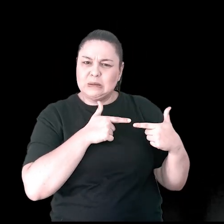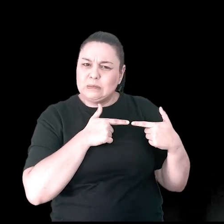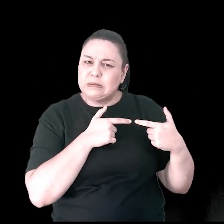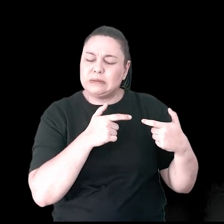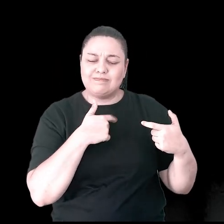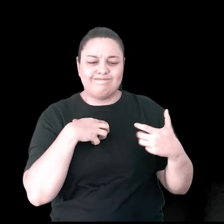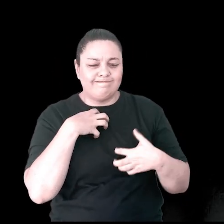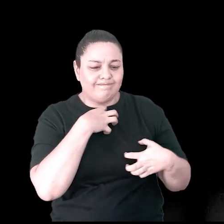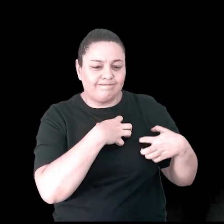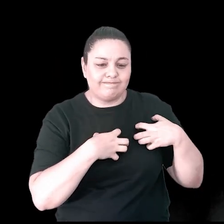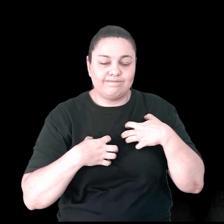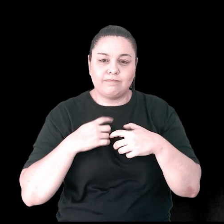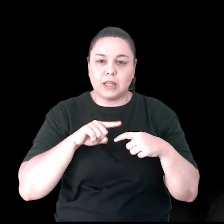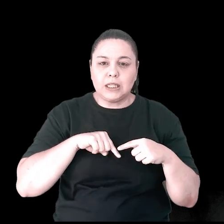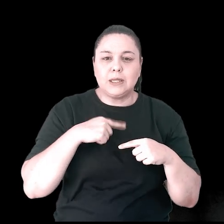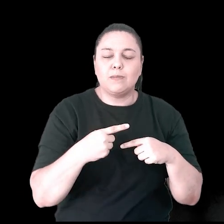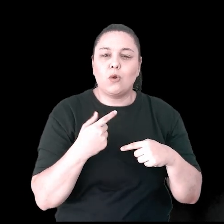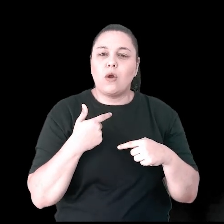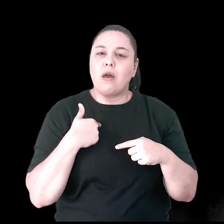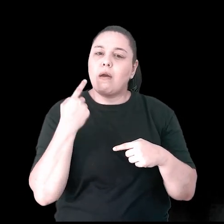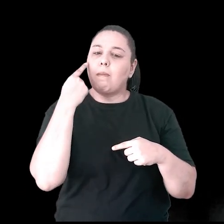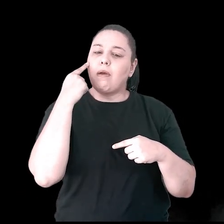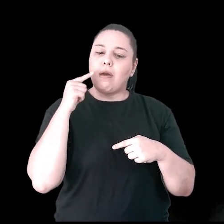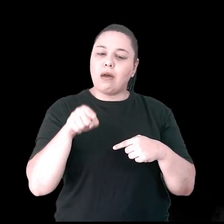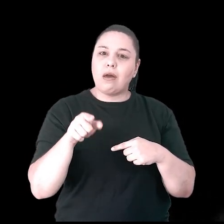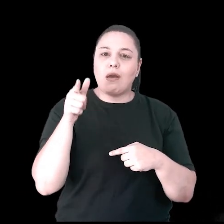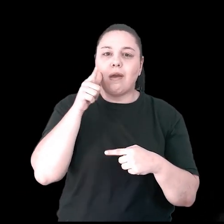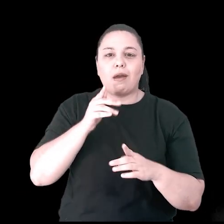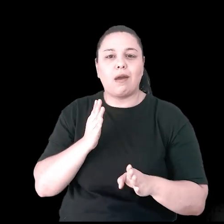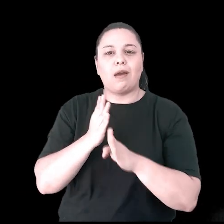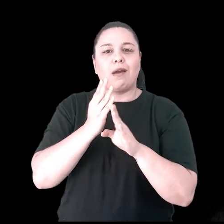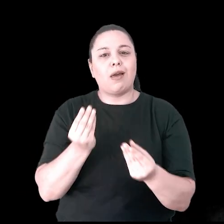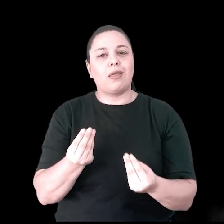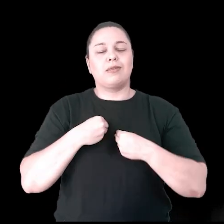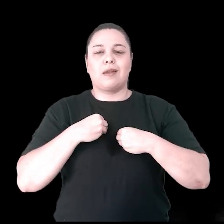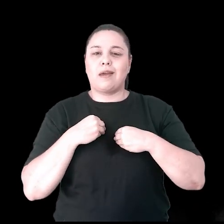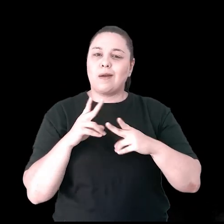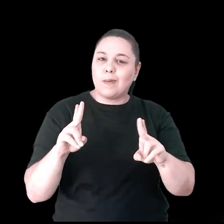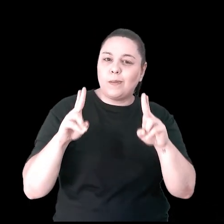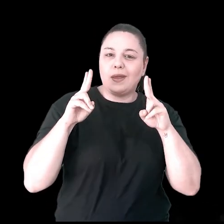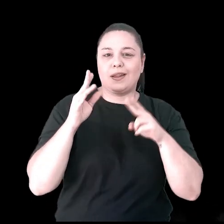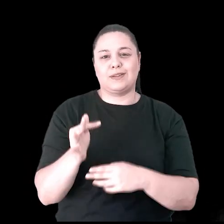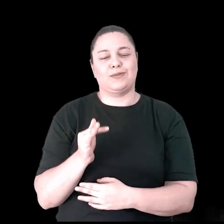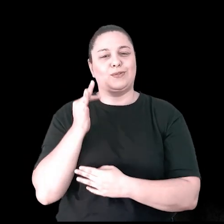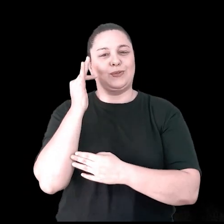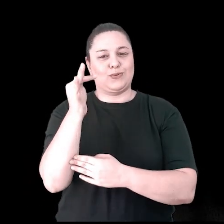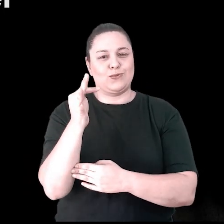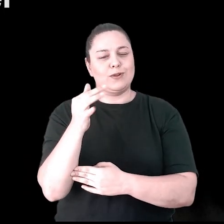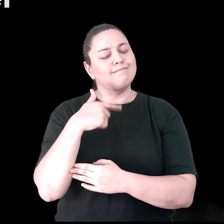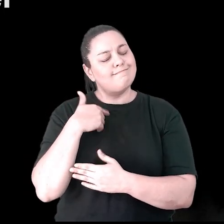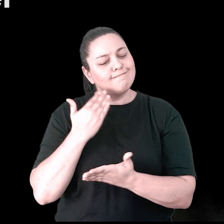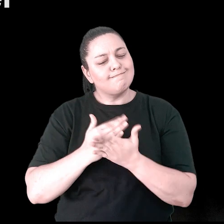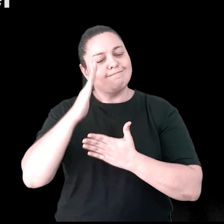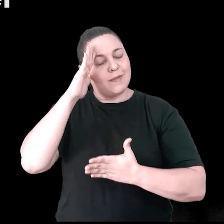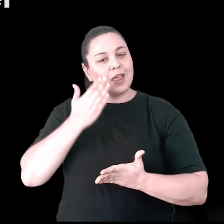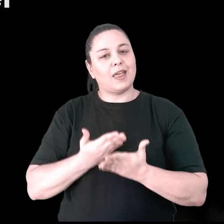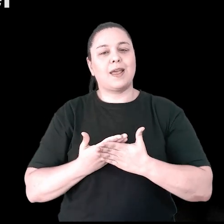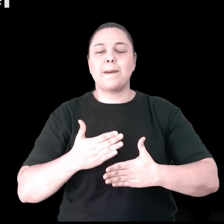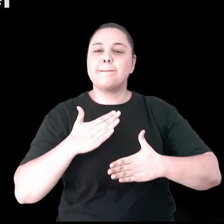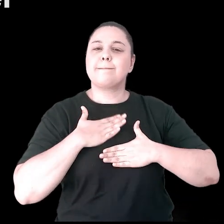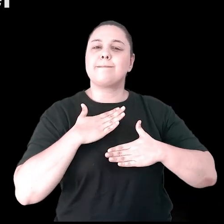guerra, minha vida estava sombria, mas isso me deu esperança para o meu futuro. Provavelmente, a maior recompensa que ganhei foi